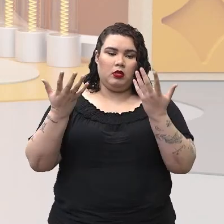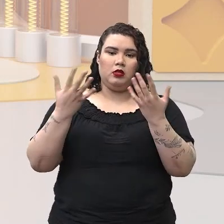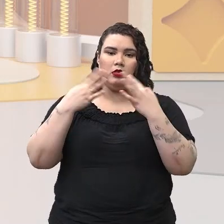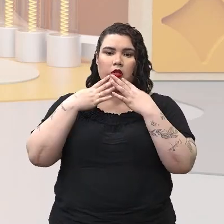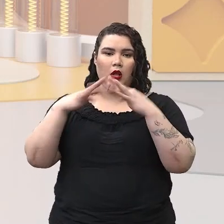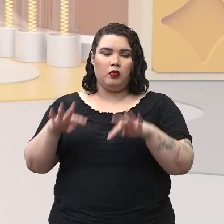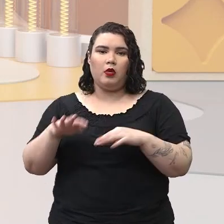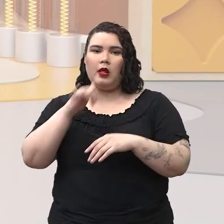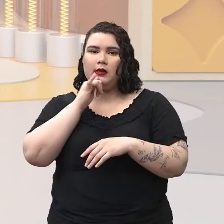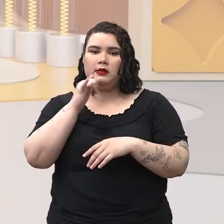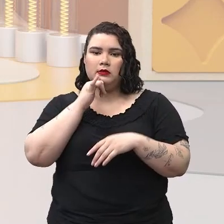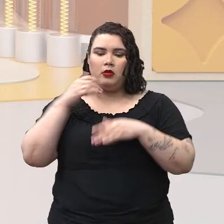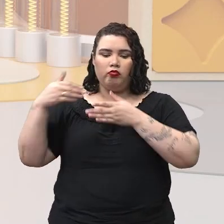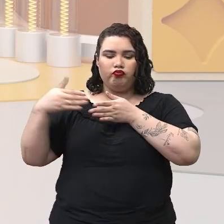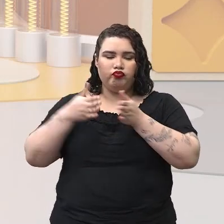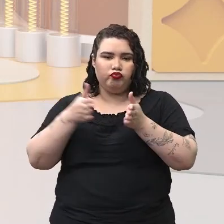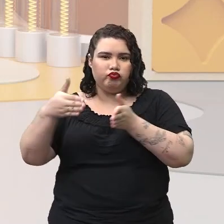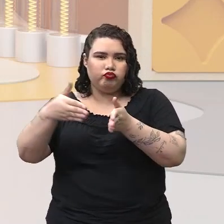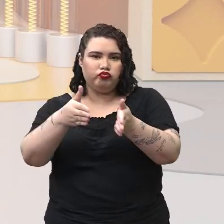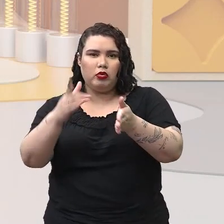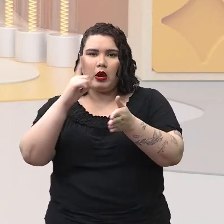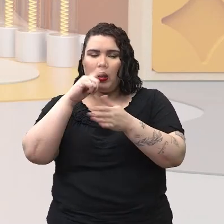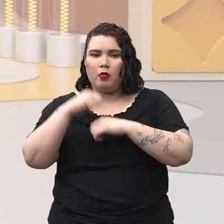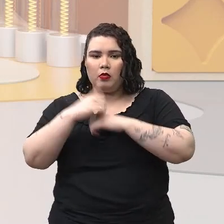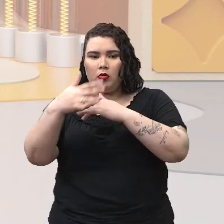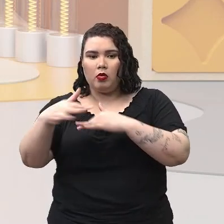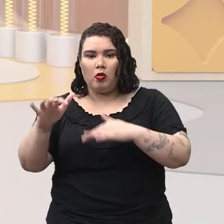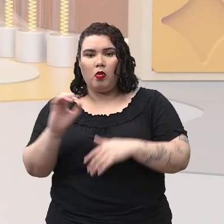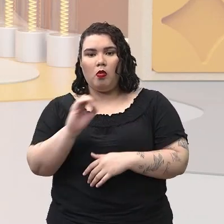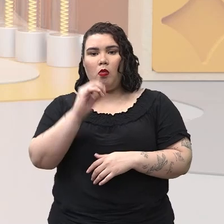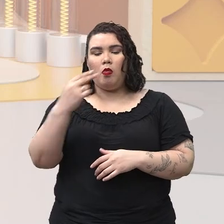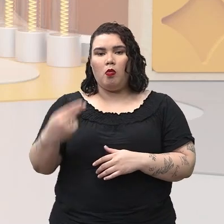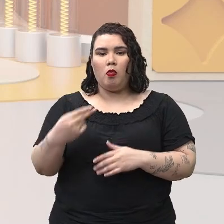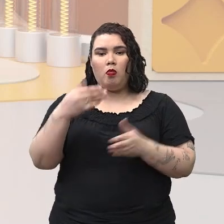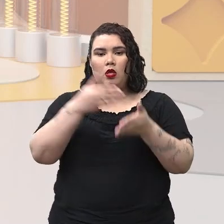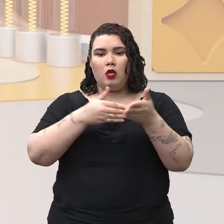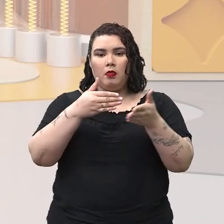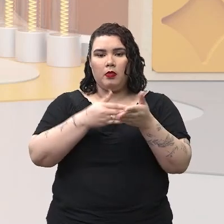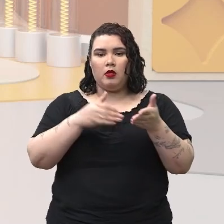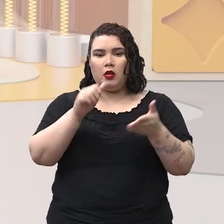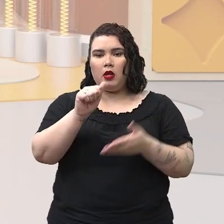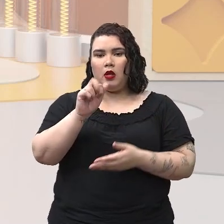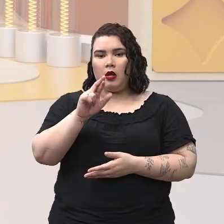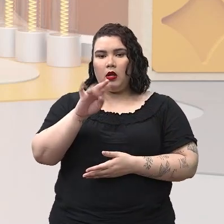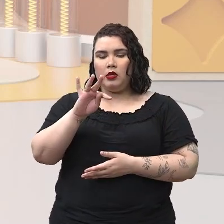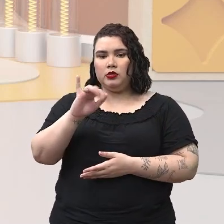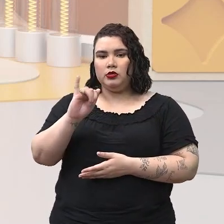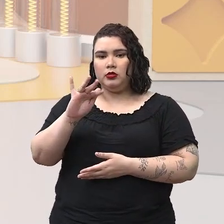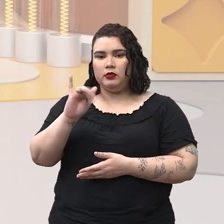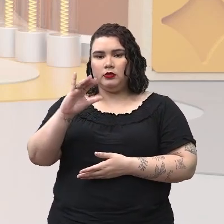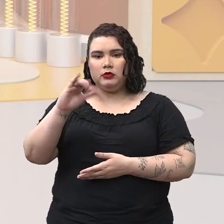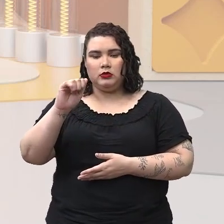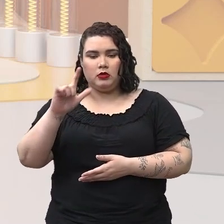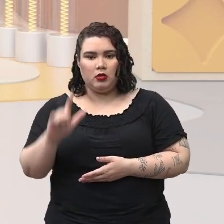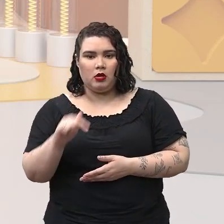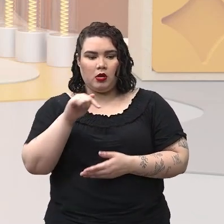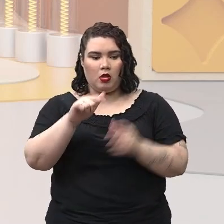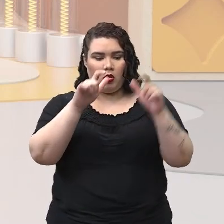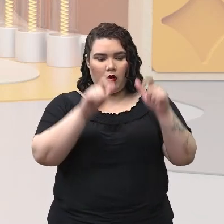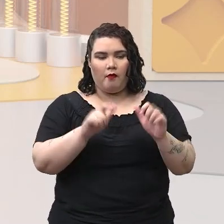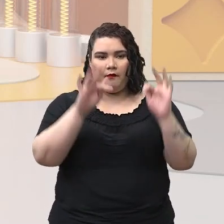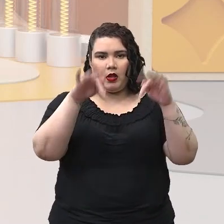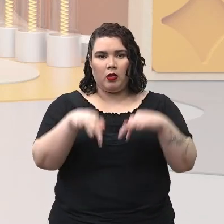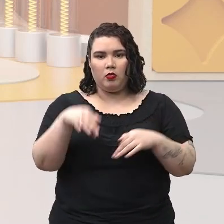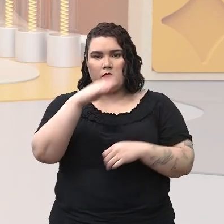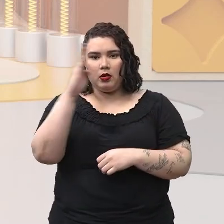um rio que corta um país e outro, ou é um limite artificial mesmo. A latitude, a longitude tal é onde acaba o